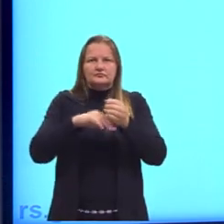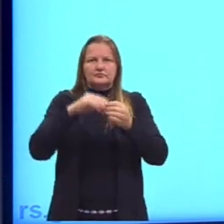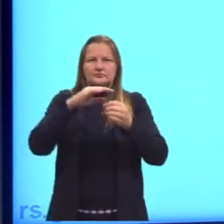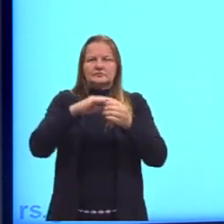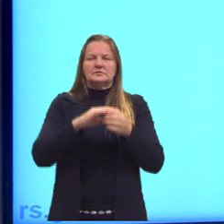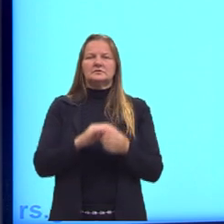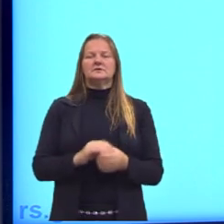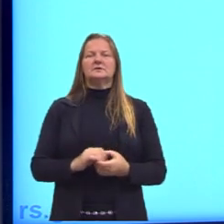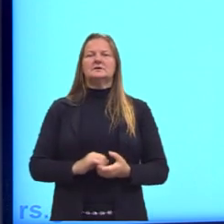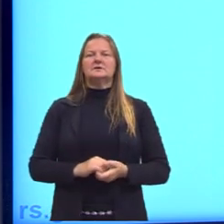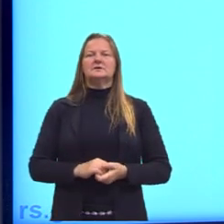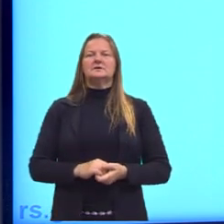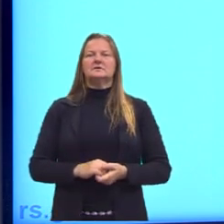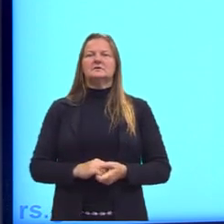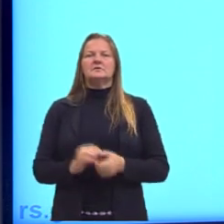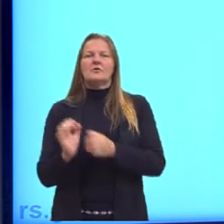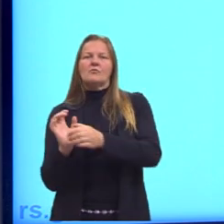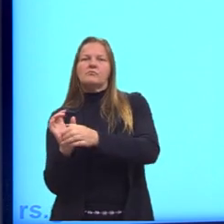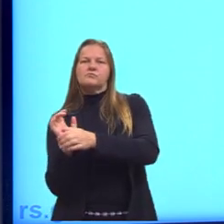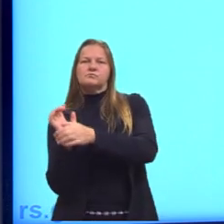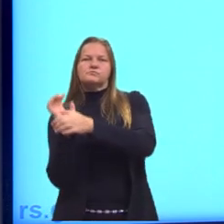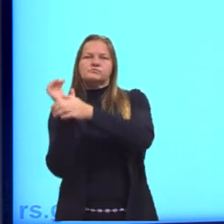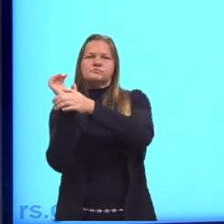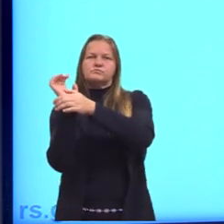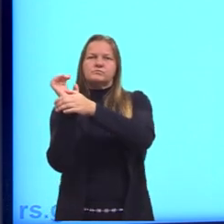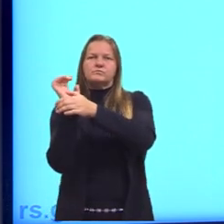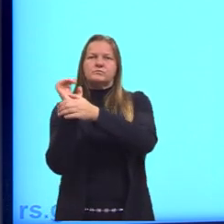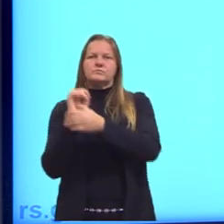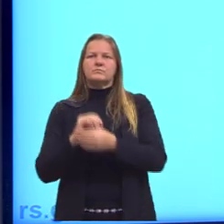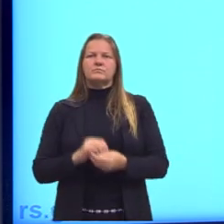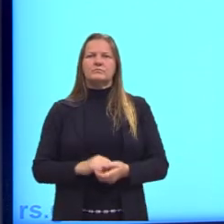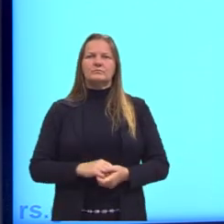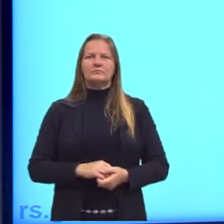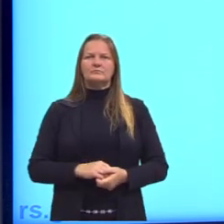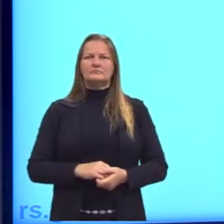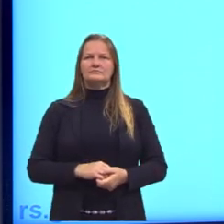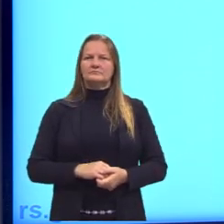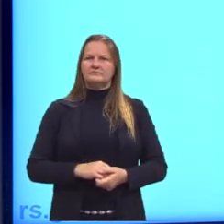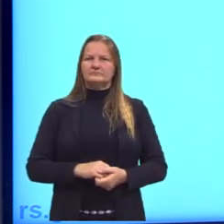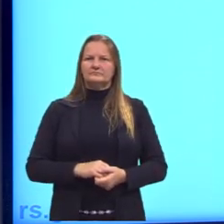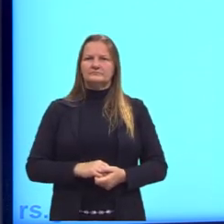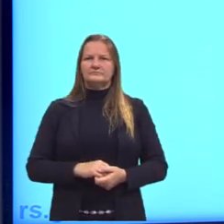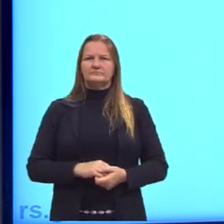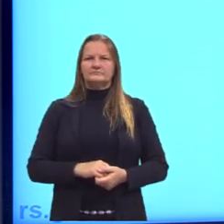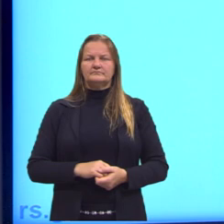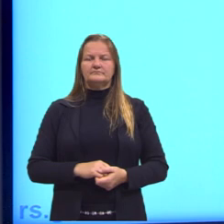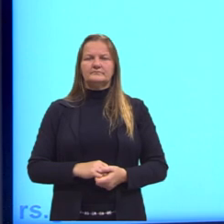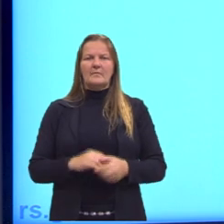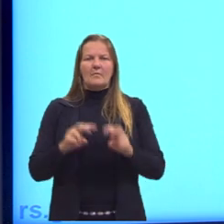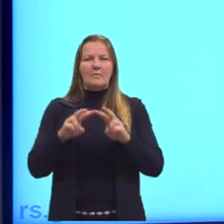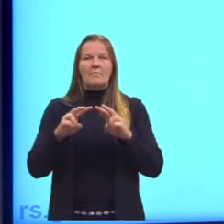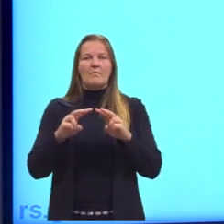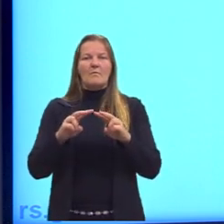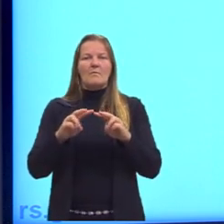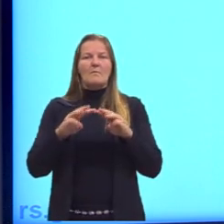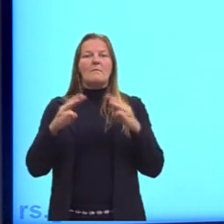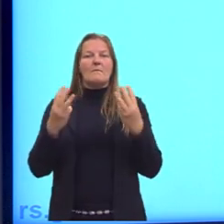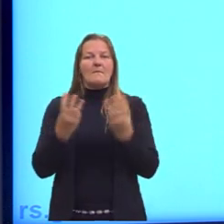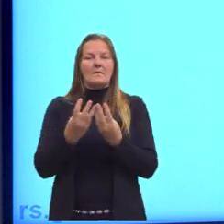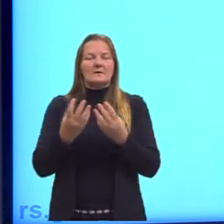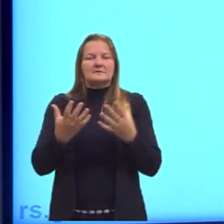uma força aqui e eu consigo Então levantar esse carro que tem um peso muito maior né uma massa maior